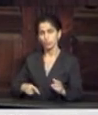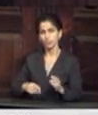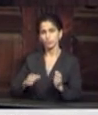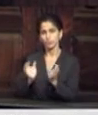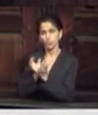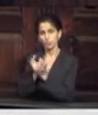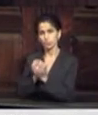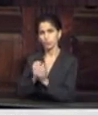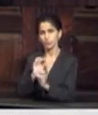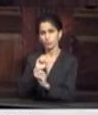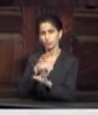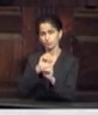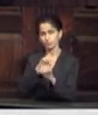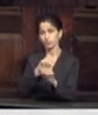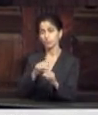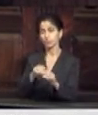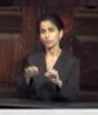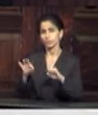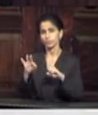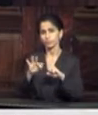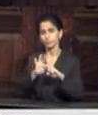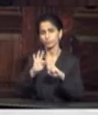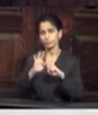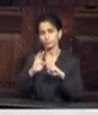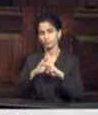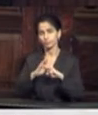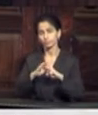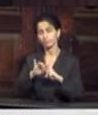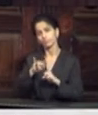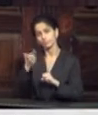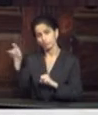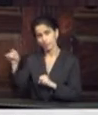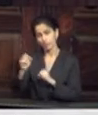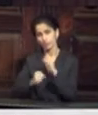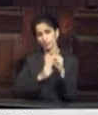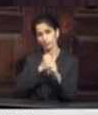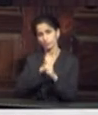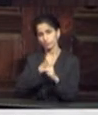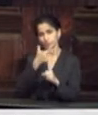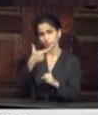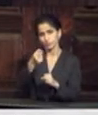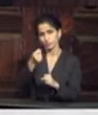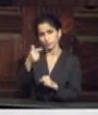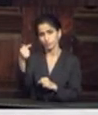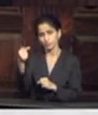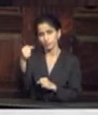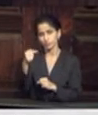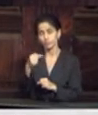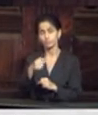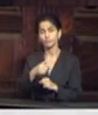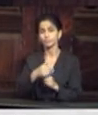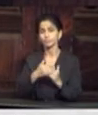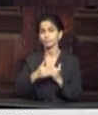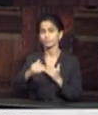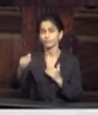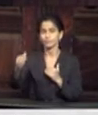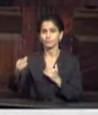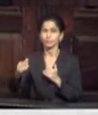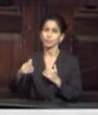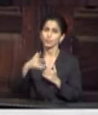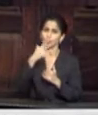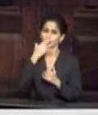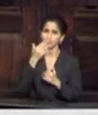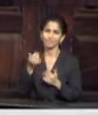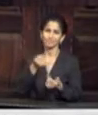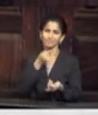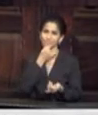tratando da questão da FAETEC. O início do ano letivo de 2017 no estado do Rio de Janeiro é um verdadeiro desencanto,